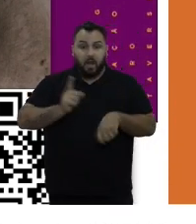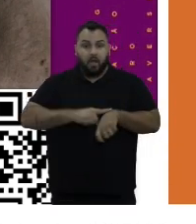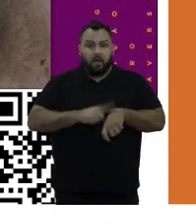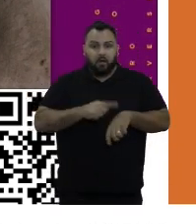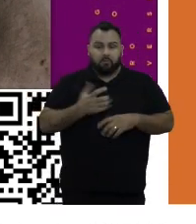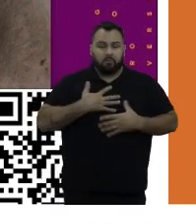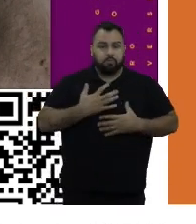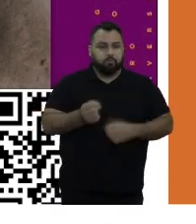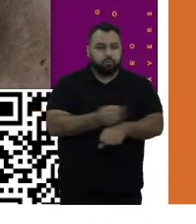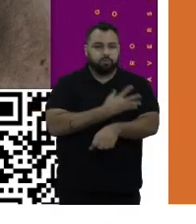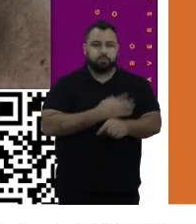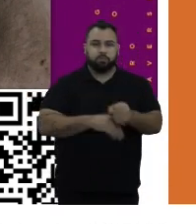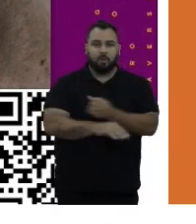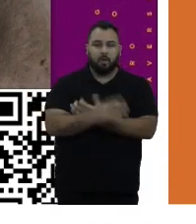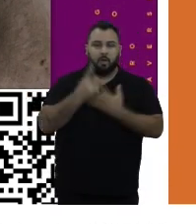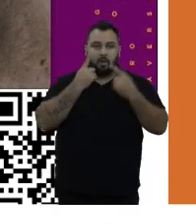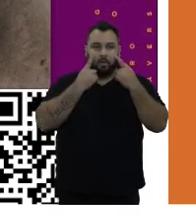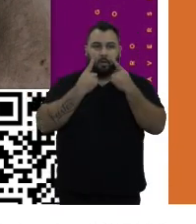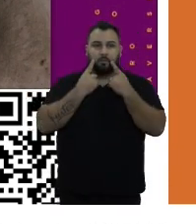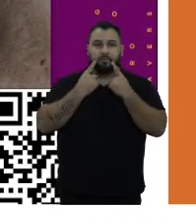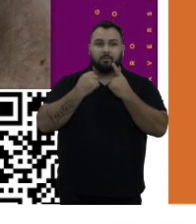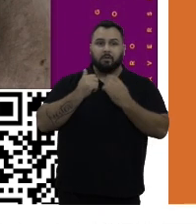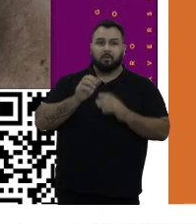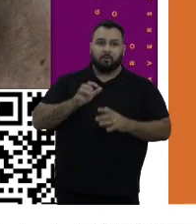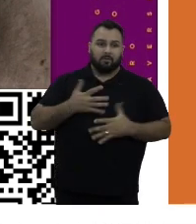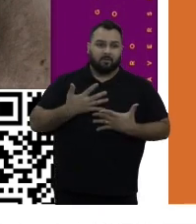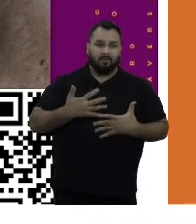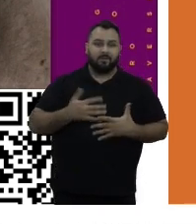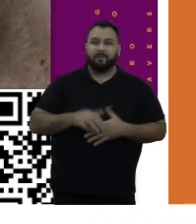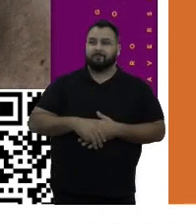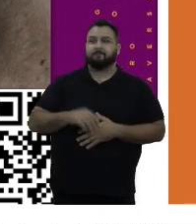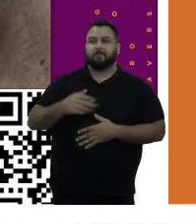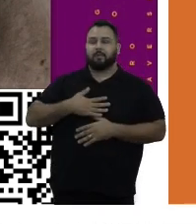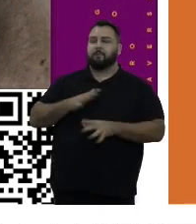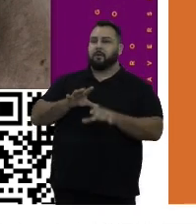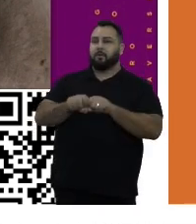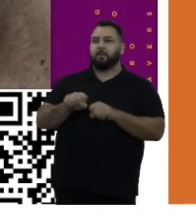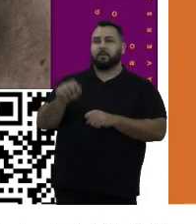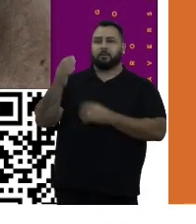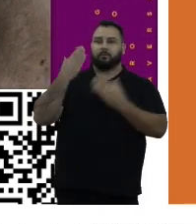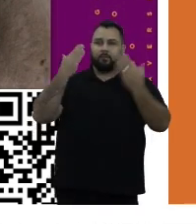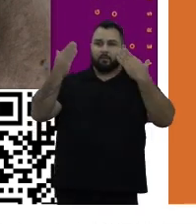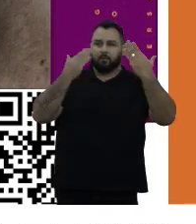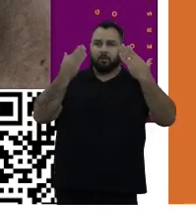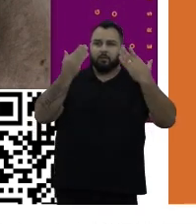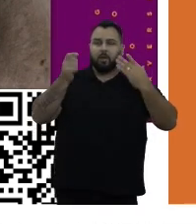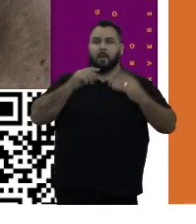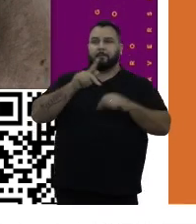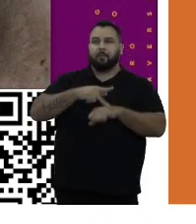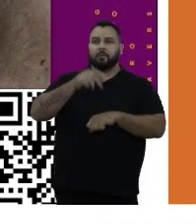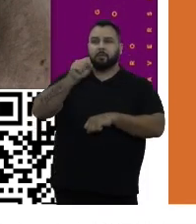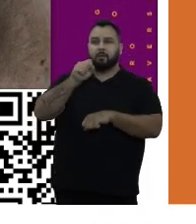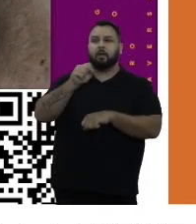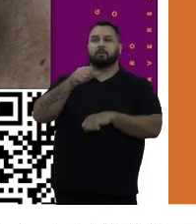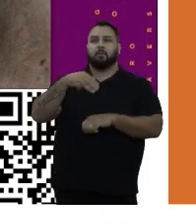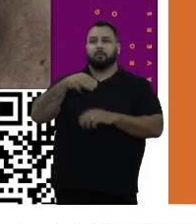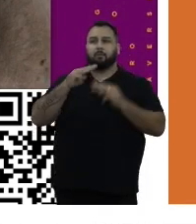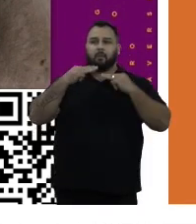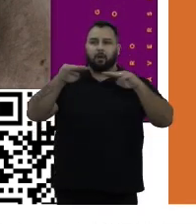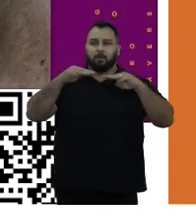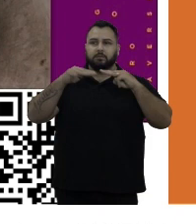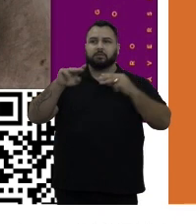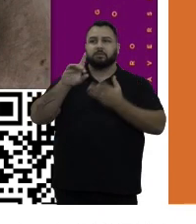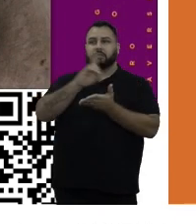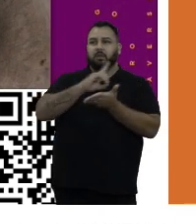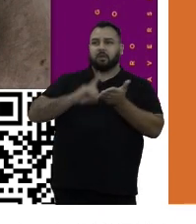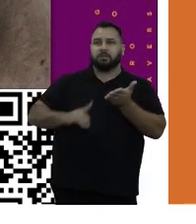até agora. Eu sou formado em psicologia, pós-graduado em marketing e design digital pela ESPM. Acabei de retornar dos Estados Unidos,